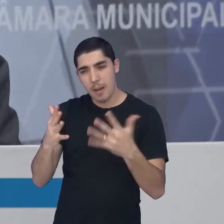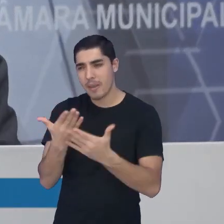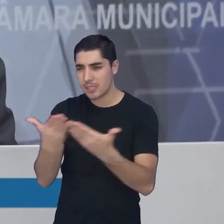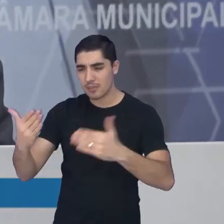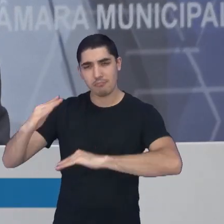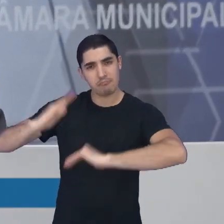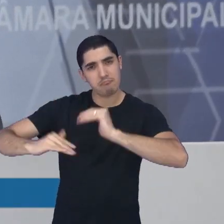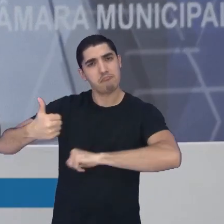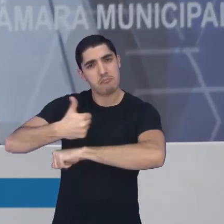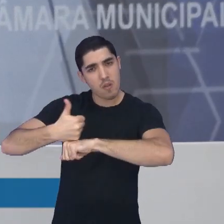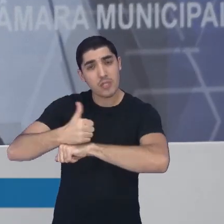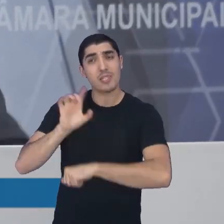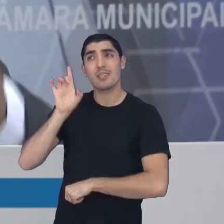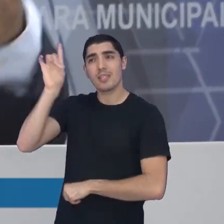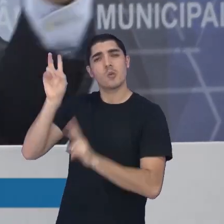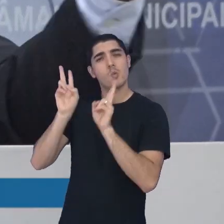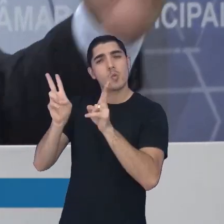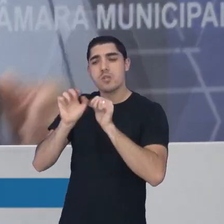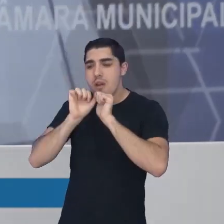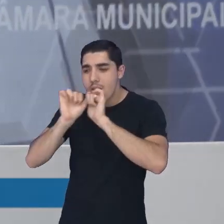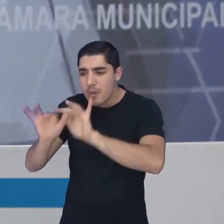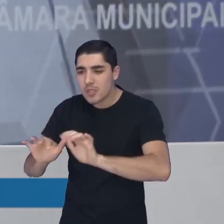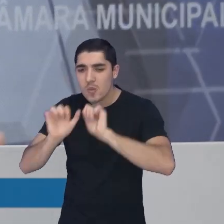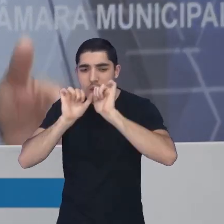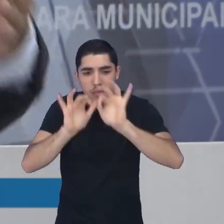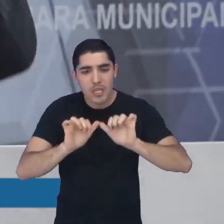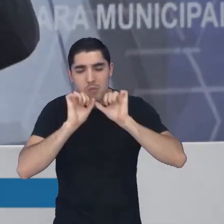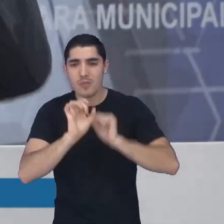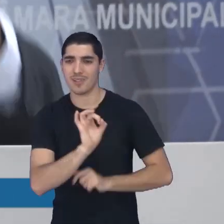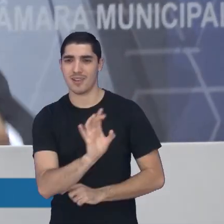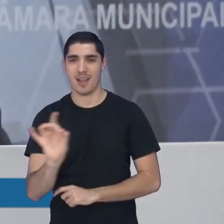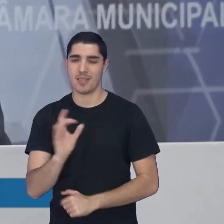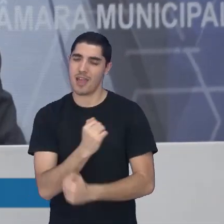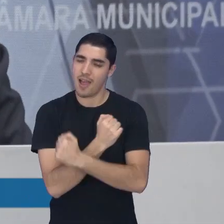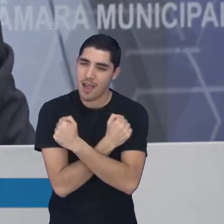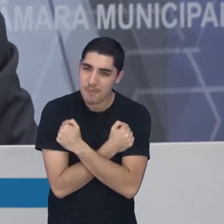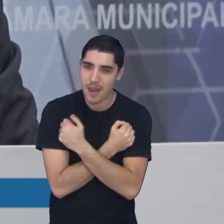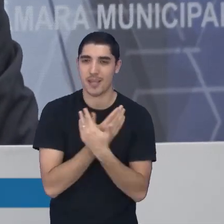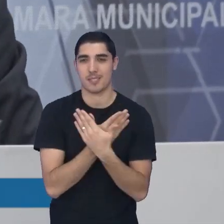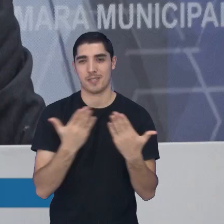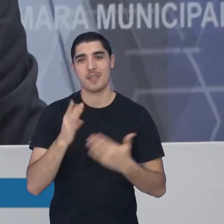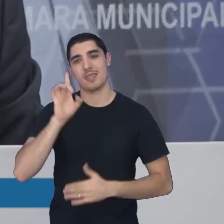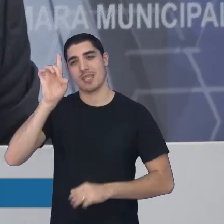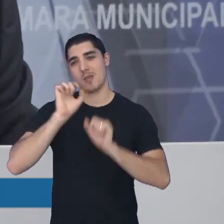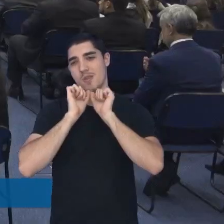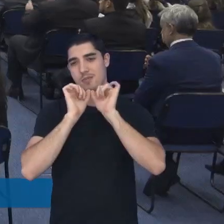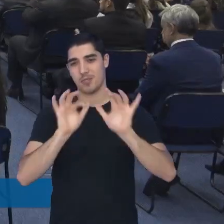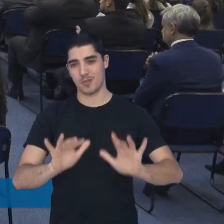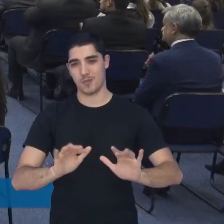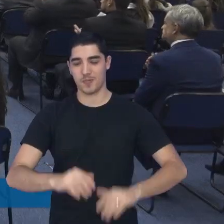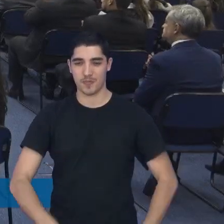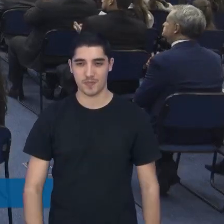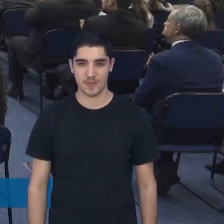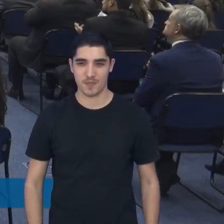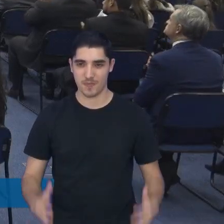coroar de grandes bênçãos o trabalho de todos vocês. Um abraço e fique com Deus.